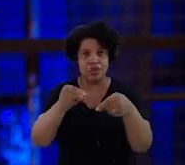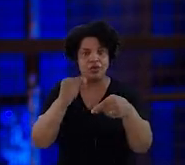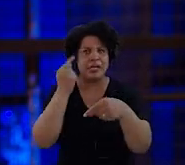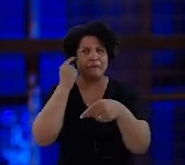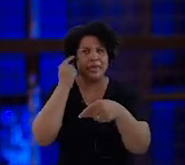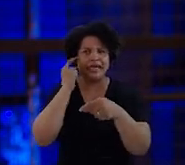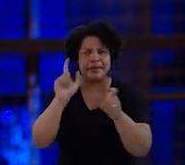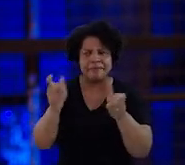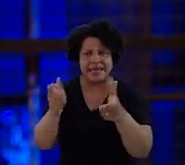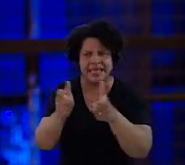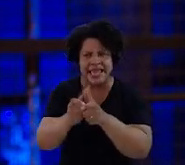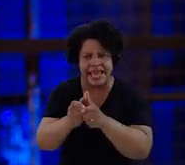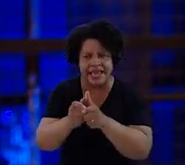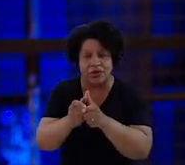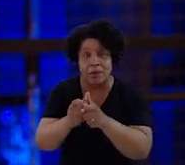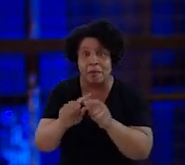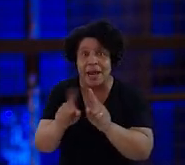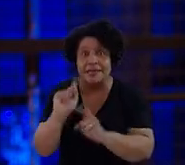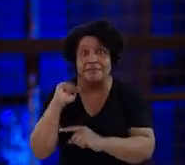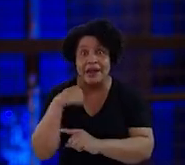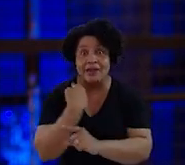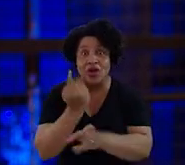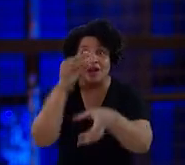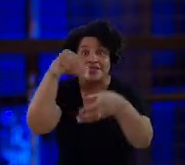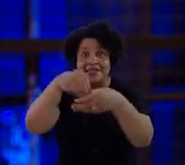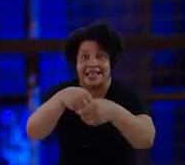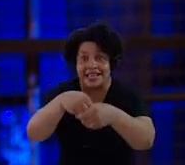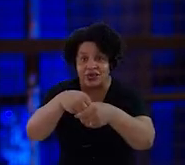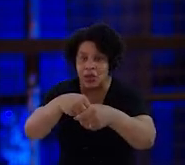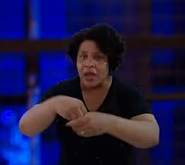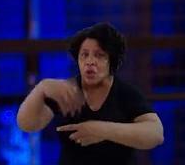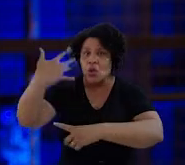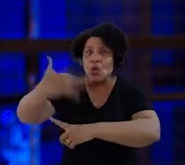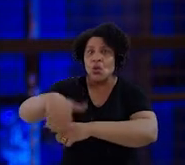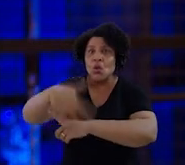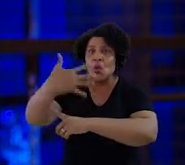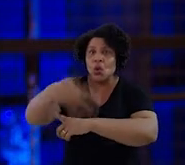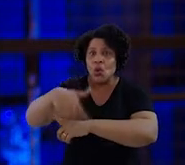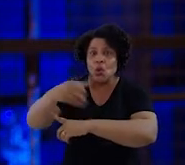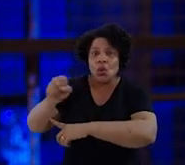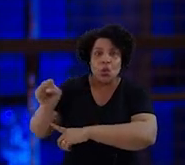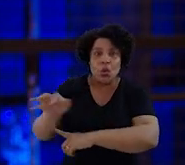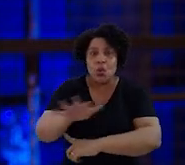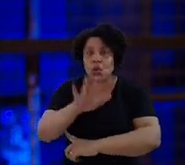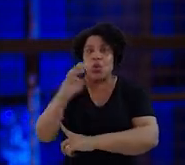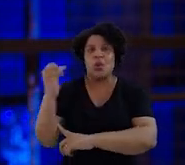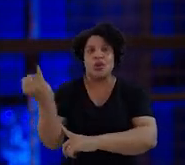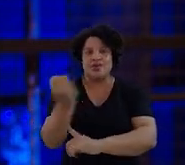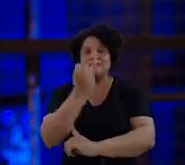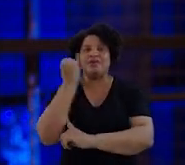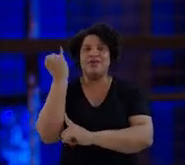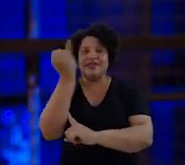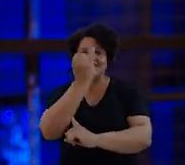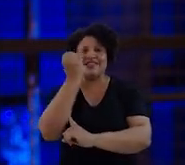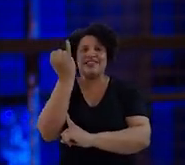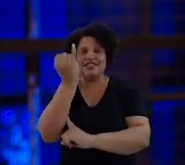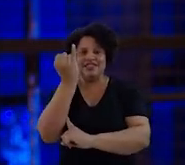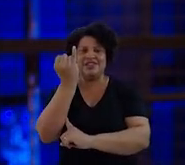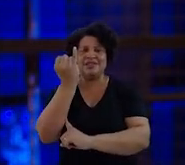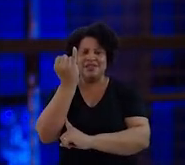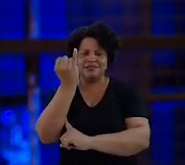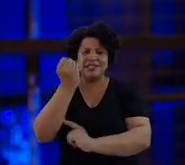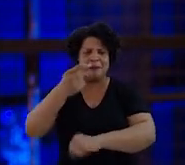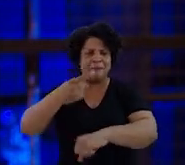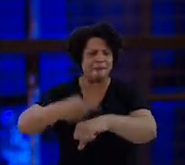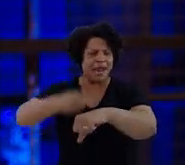pequeno, pra gente é demais, saca? É tipo uma parada que tem que ser de verdade várias vezes, sabe? Não pode ser uma vez só, tem que ter vários